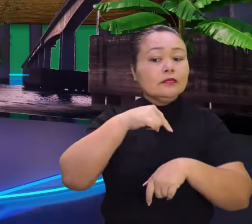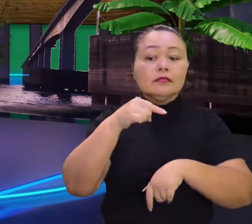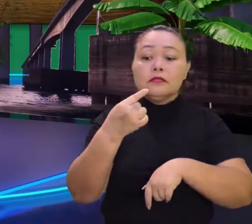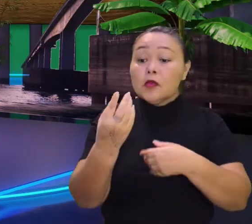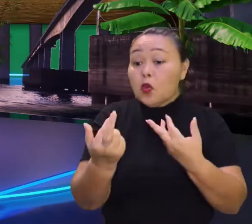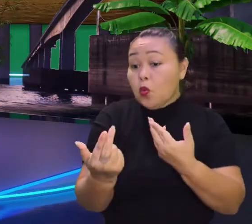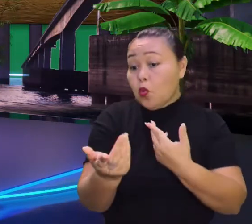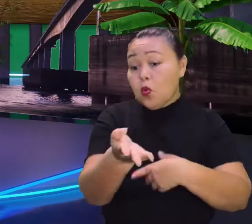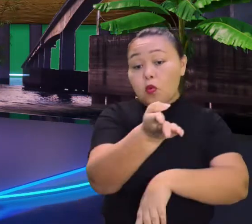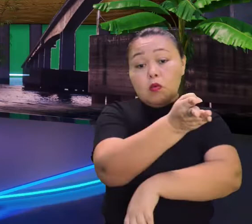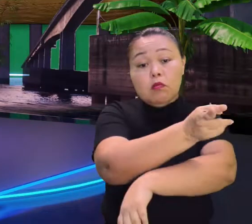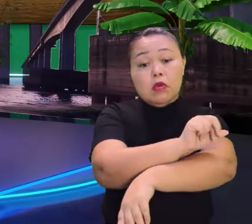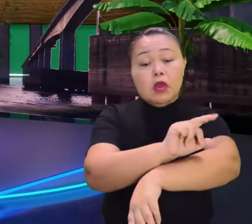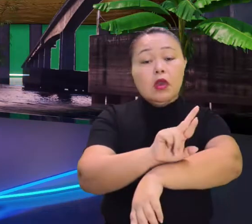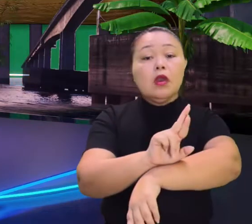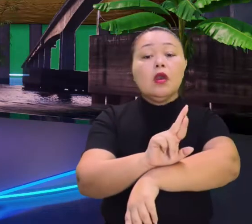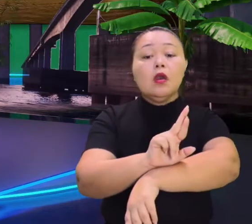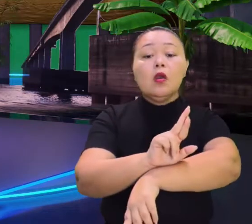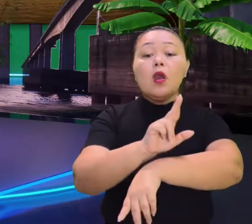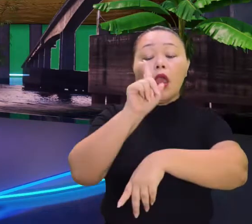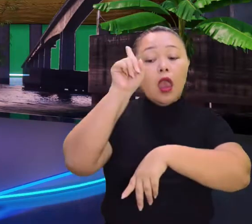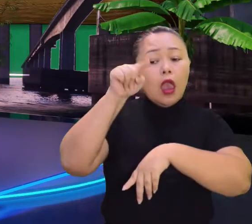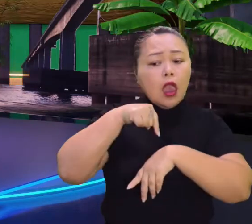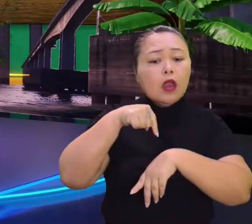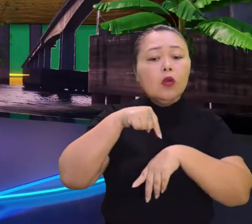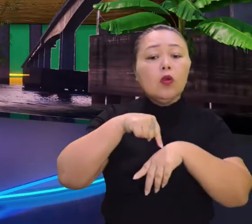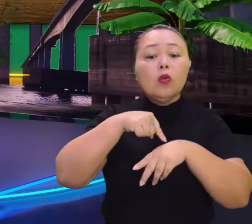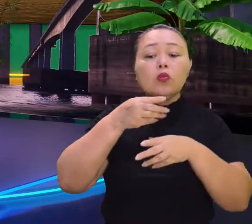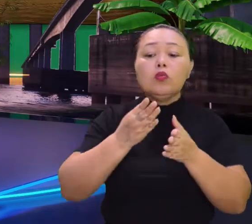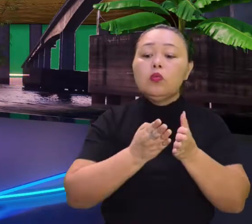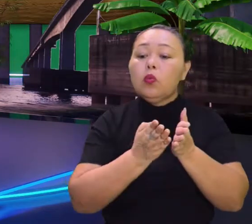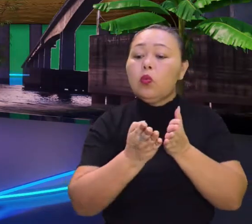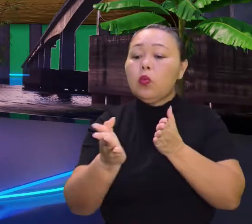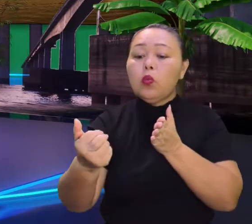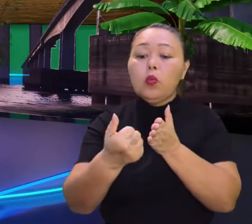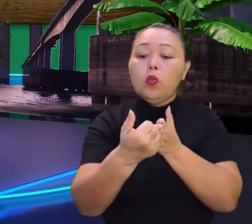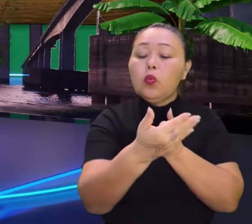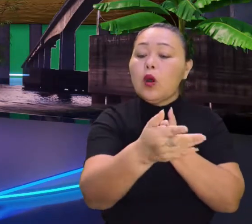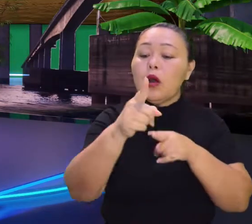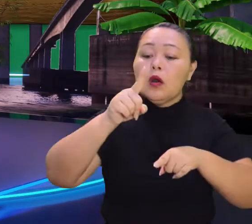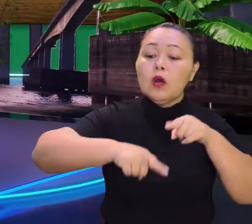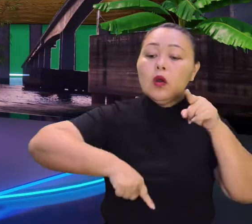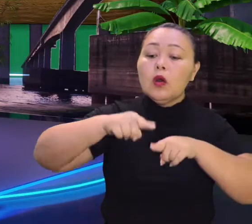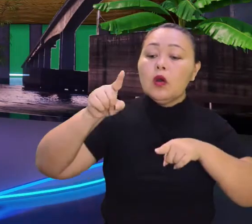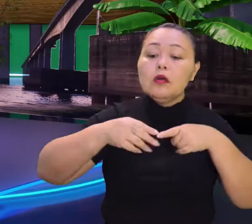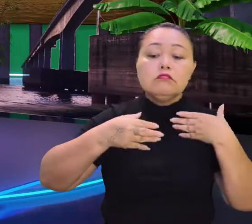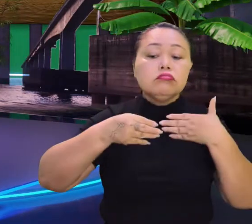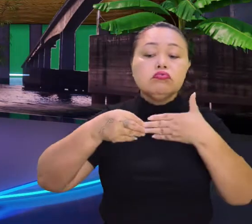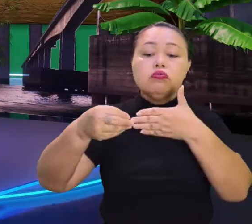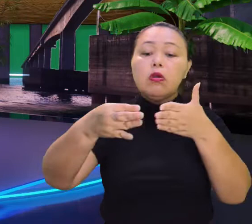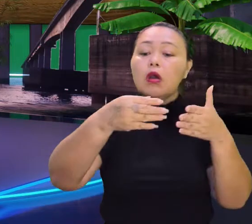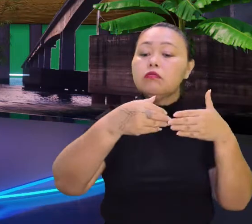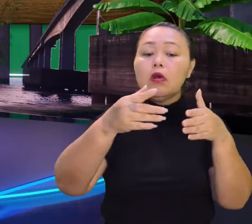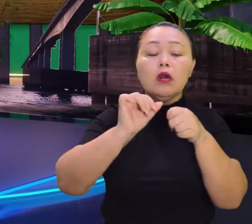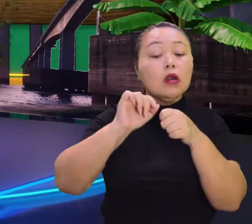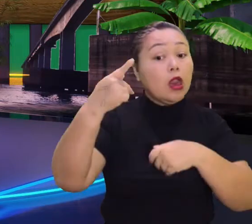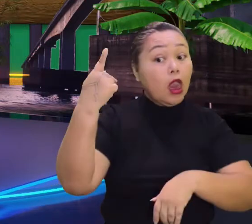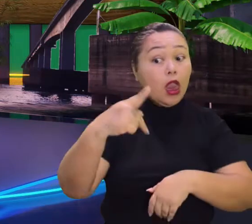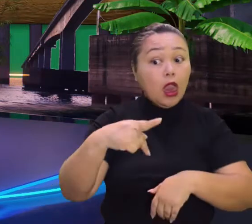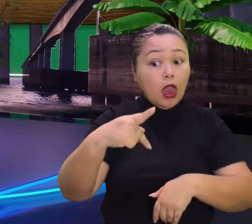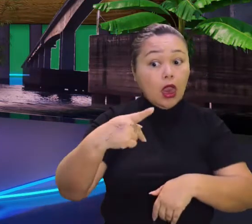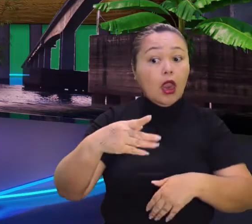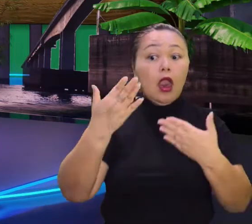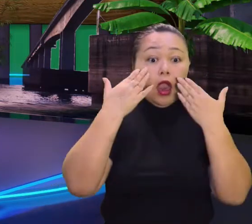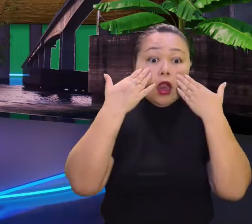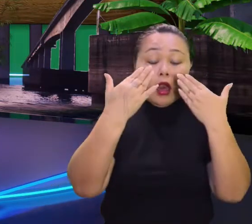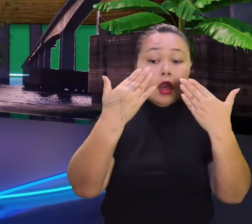BR. Com certeza. Porque também é um ponto de escoar produção. E é uma realidade daqui da nossa